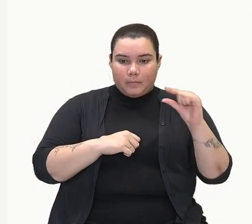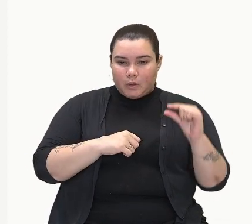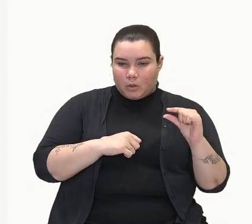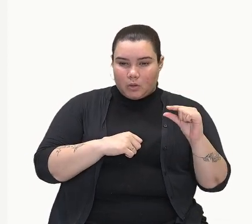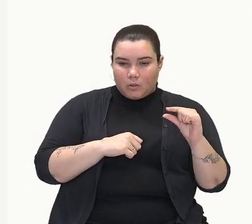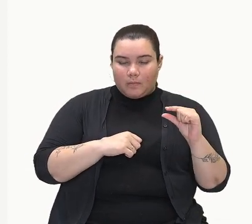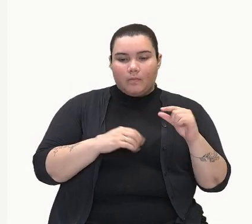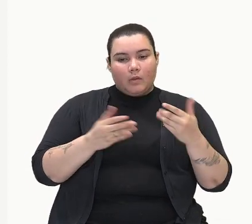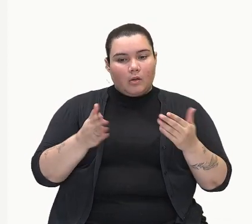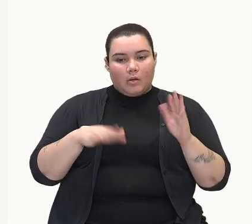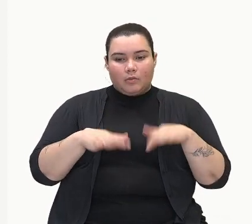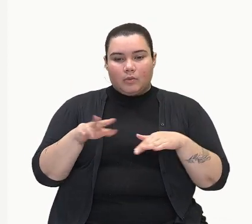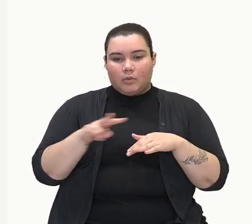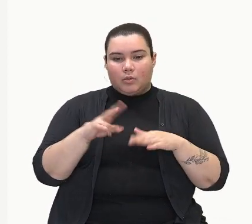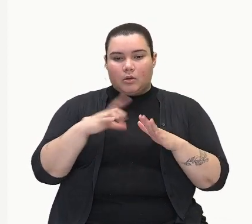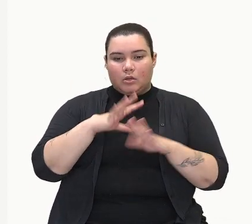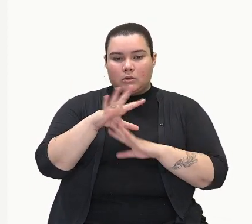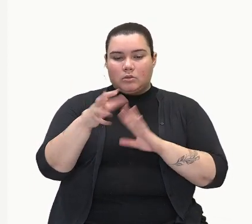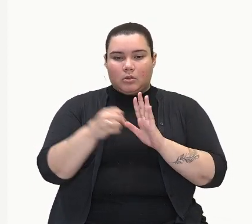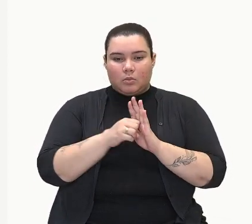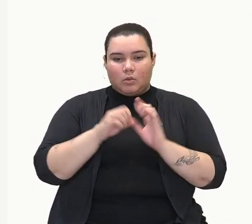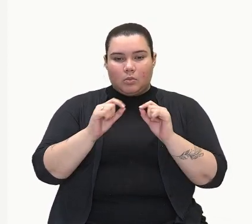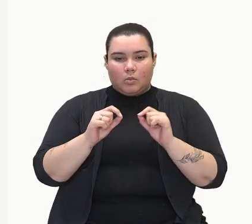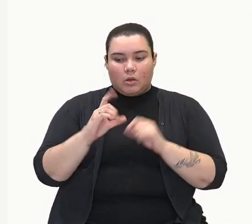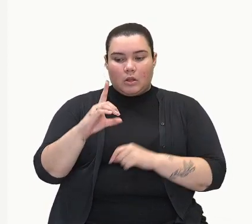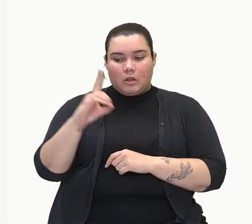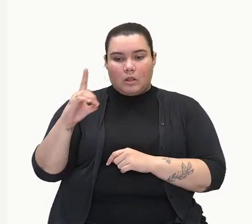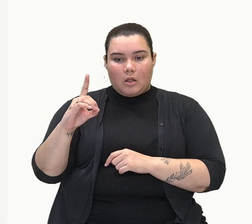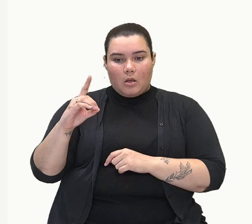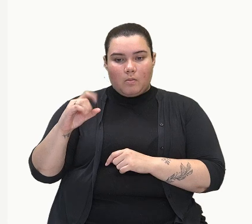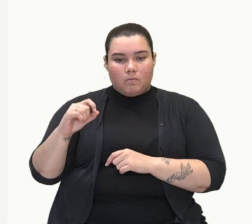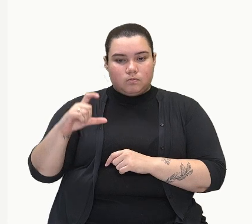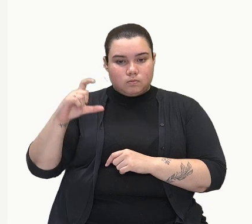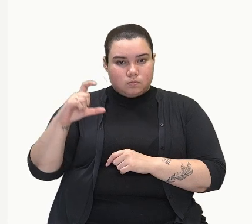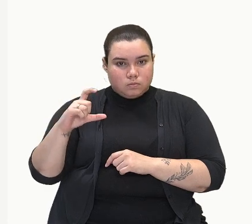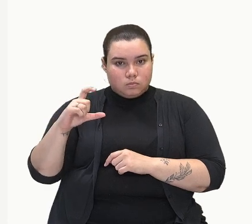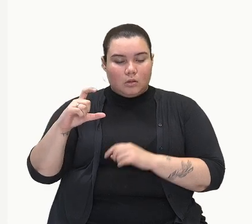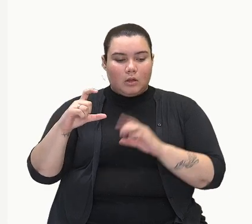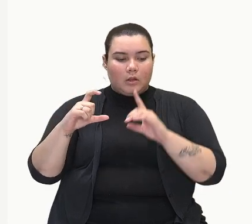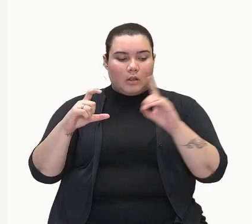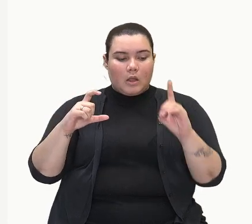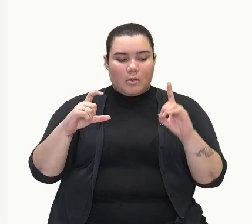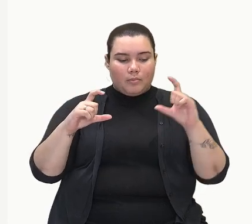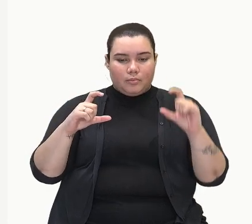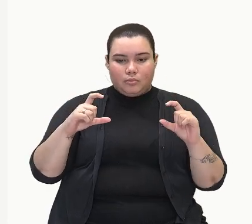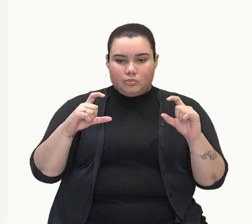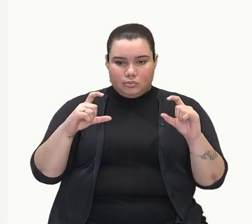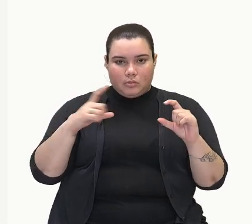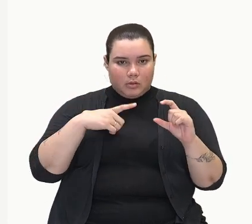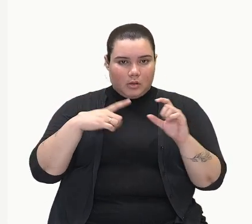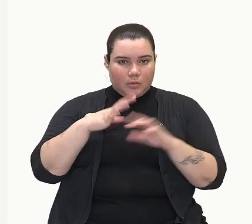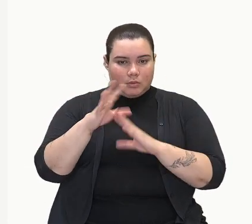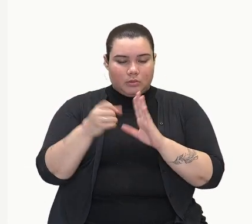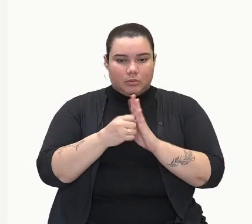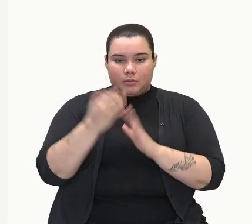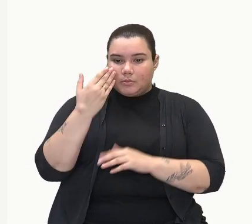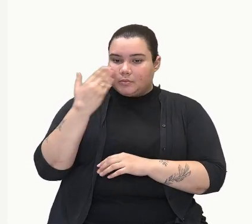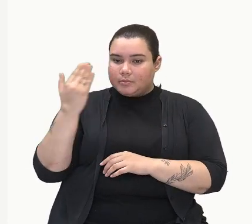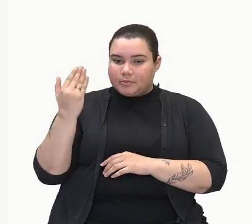geralmente simboliza aí a diagonal menor com D minúsculo e a diagonal maior com D maiúsculo. Tendo essas